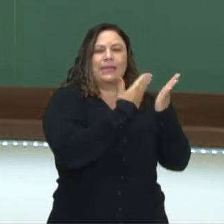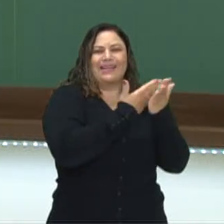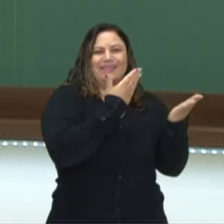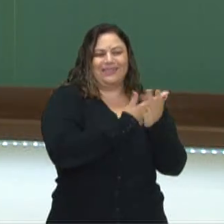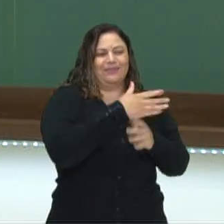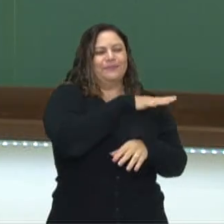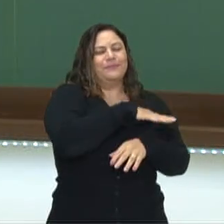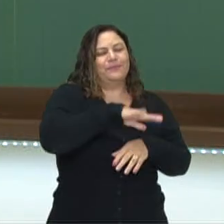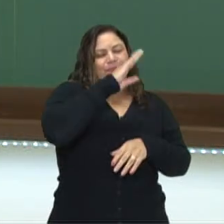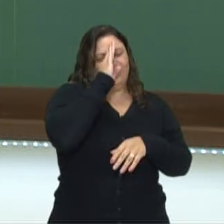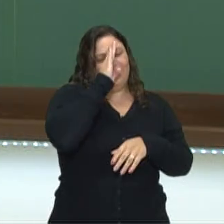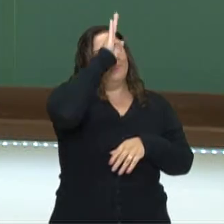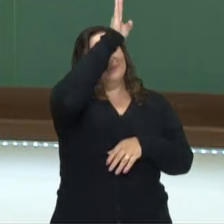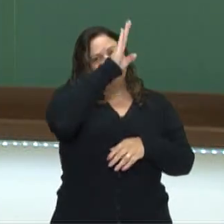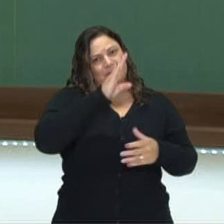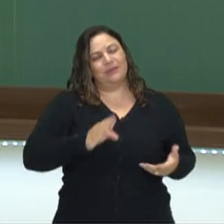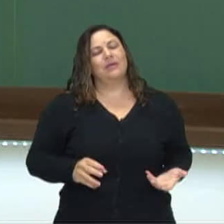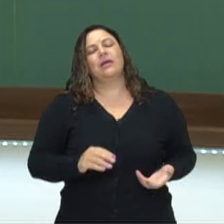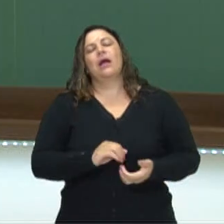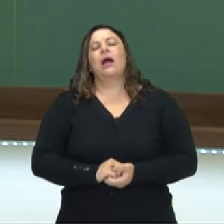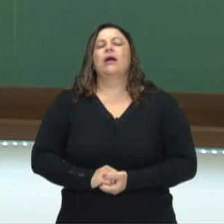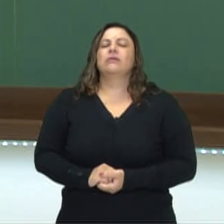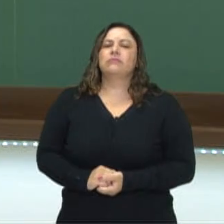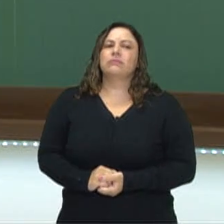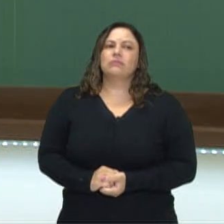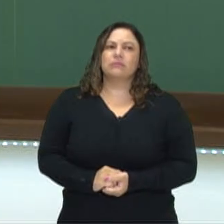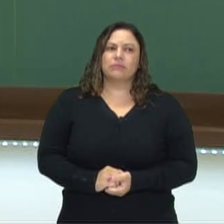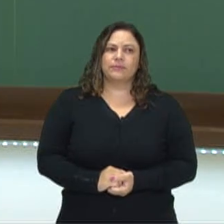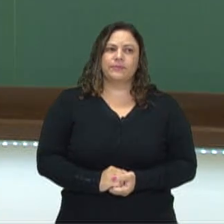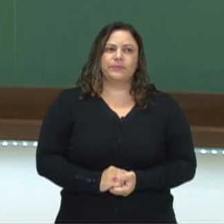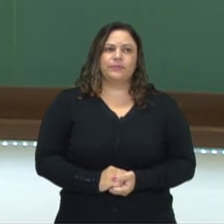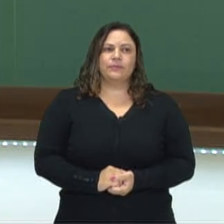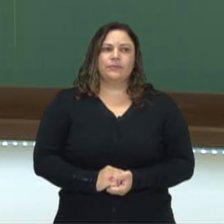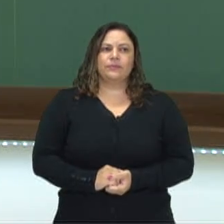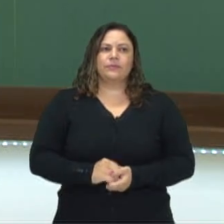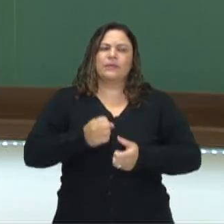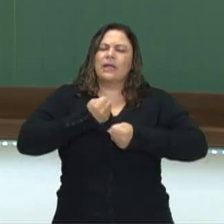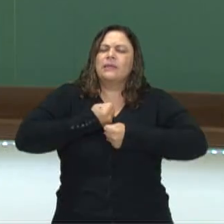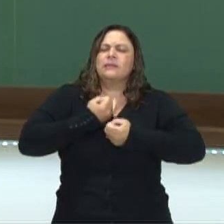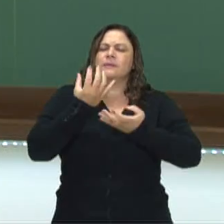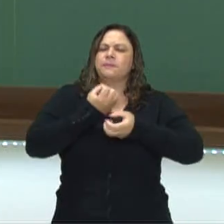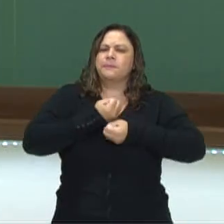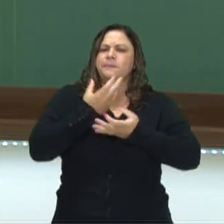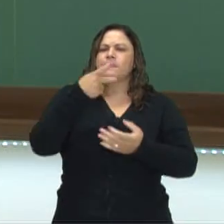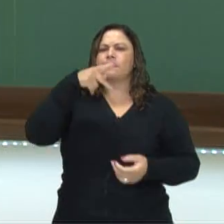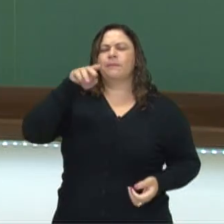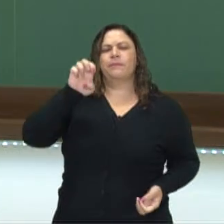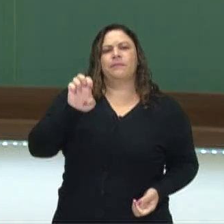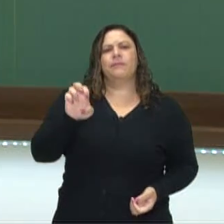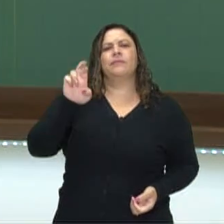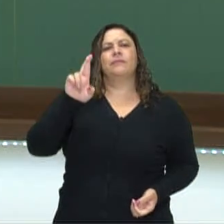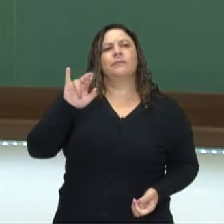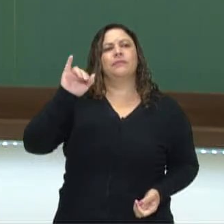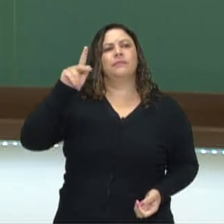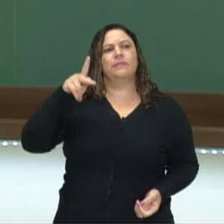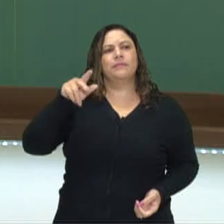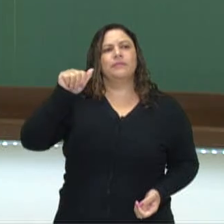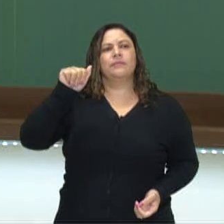que Aristóteles ocupava aí na academia. Inspirou os peripatéticos. Os peripatéticos eram